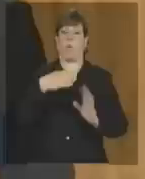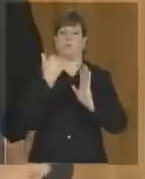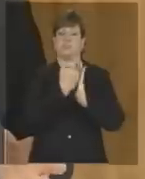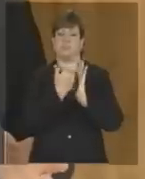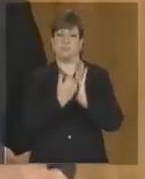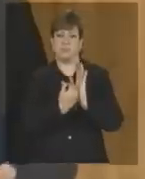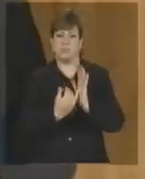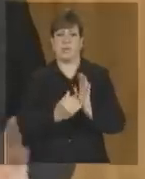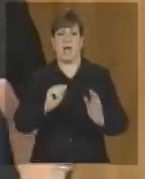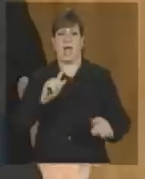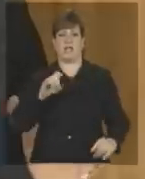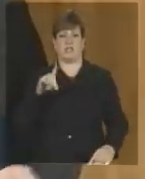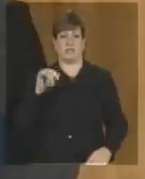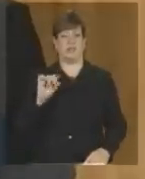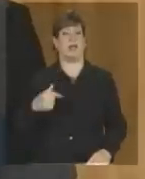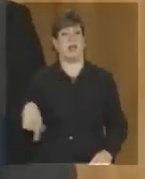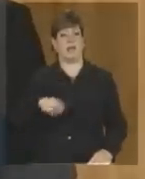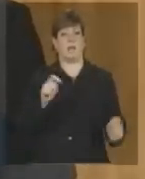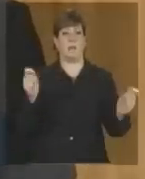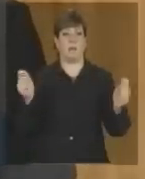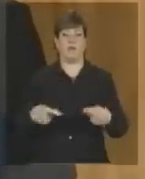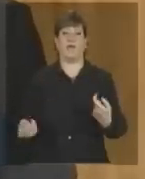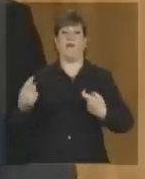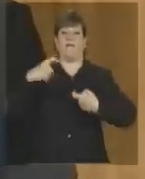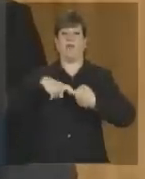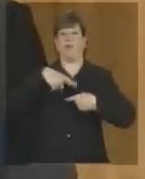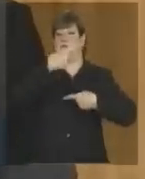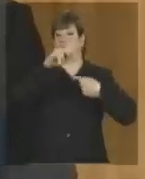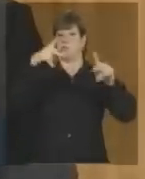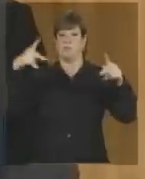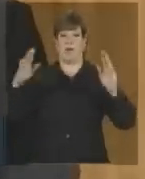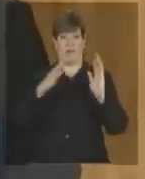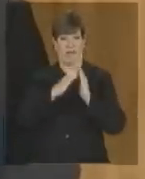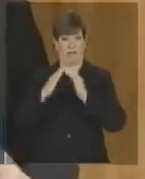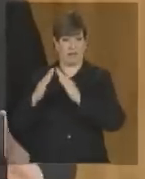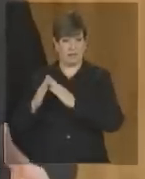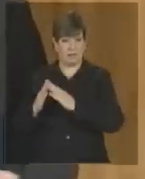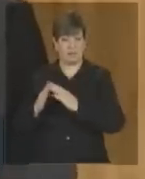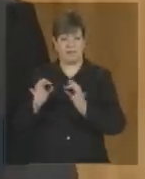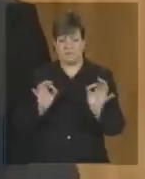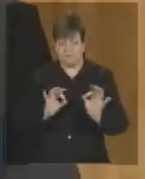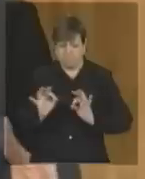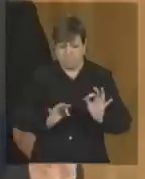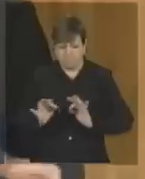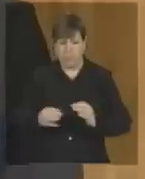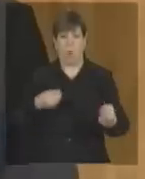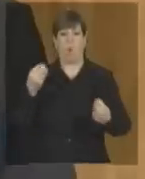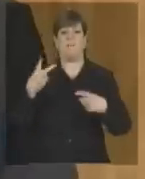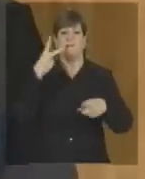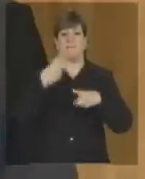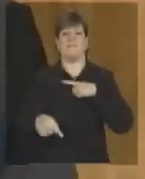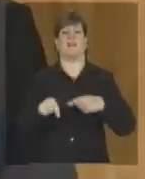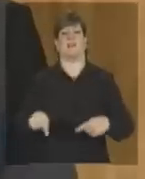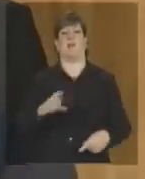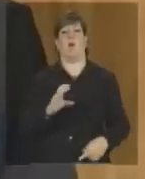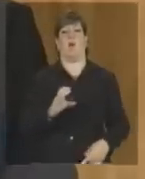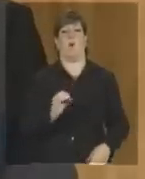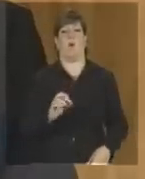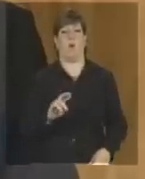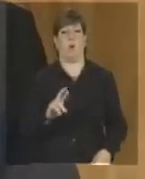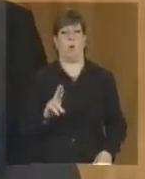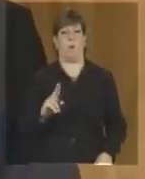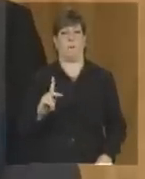que essas pessoas podem voltar para casa e possam montar um plano para impedir e combater a corrupção e